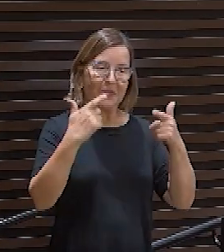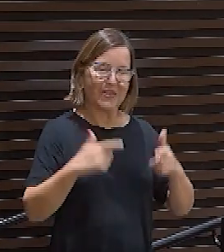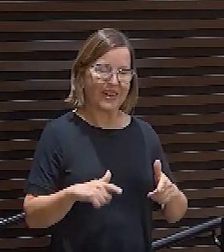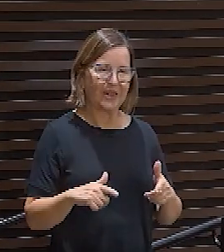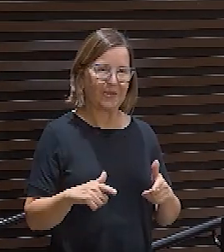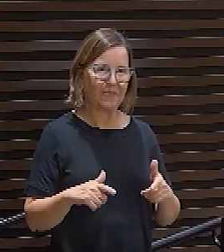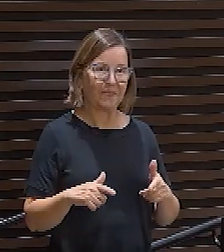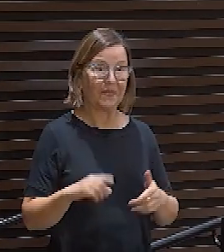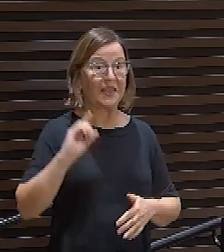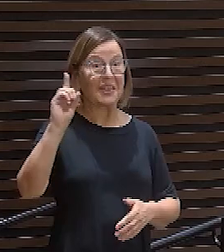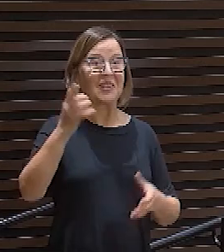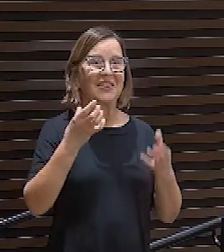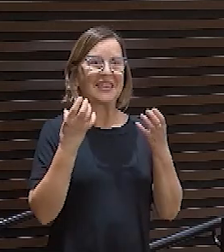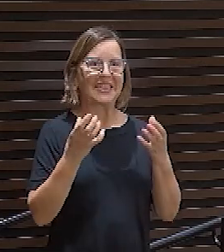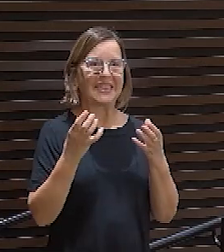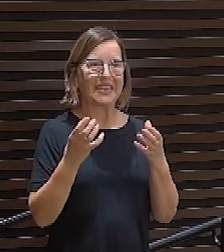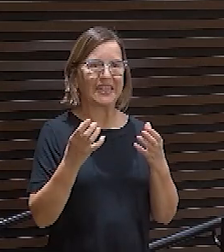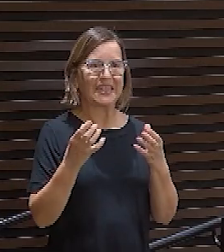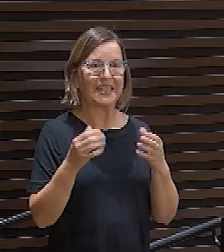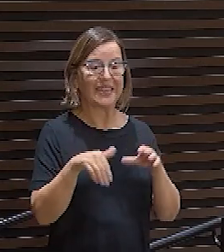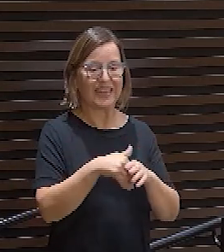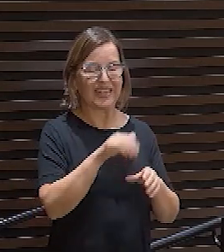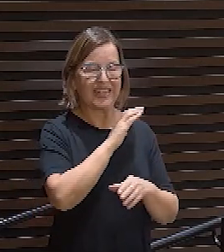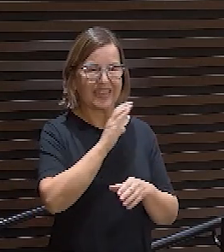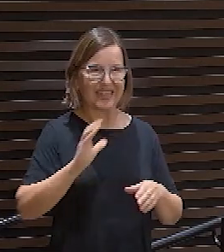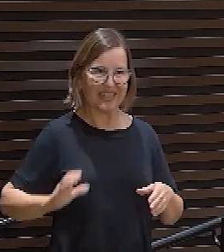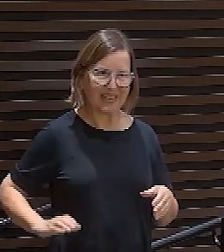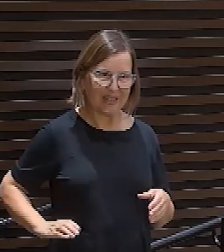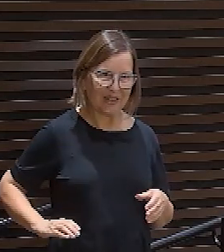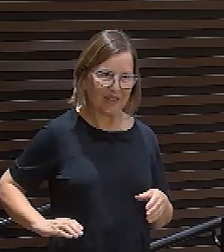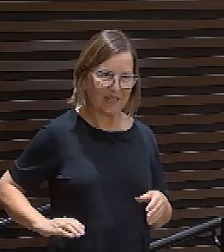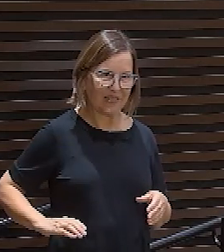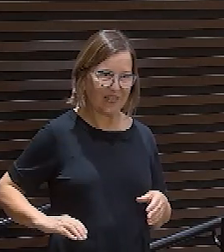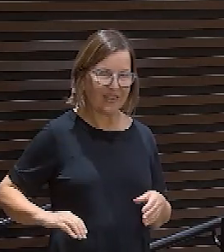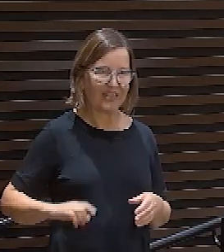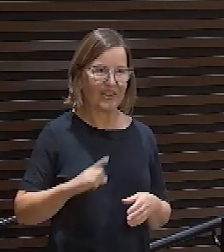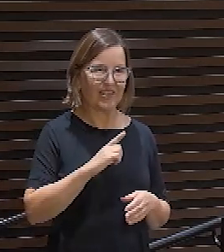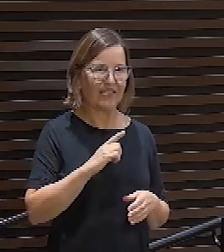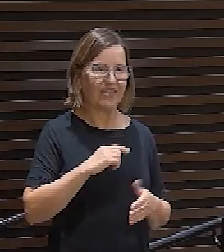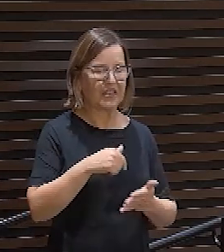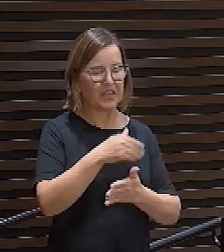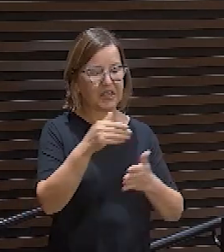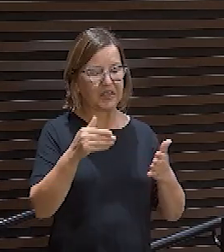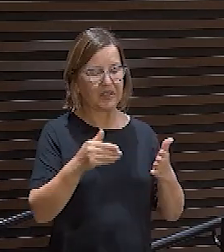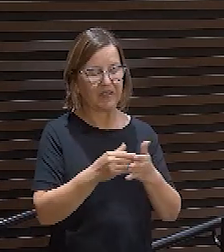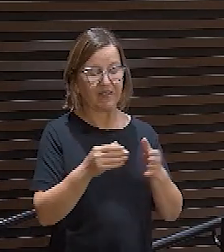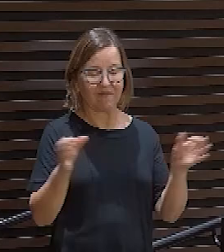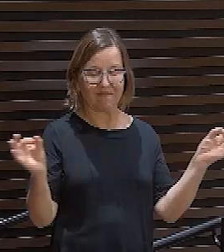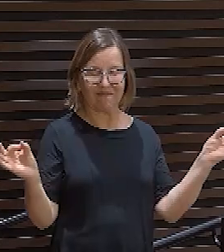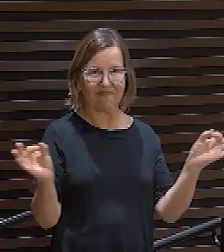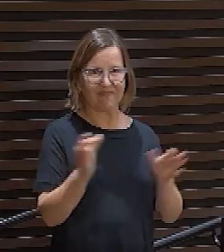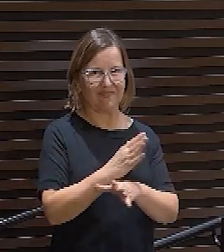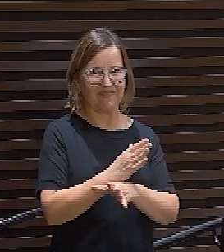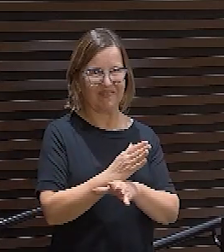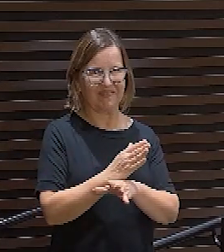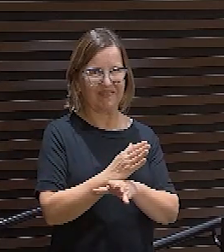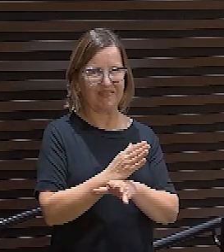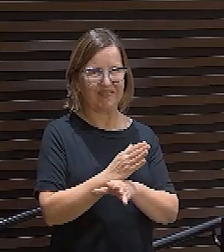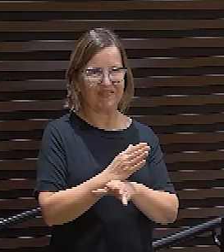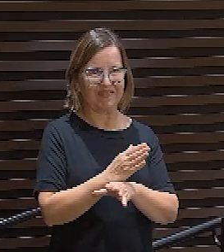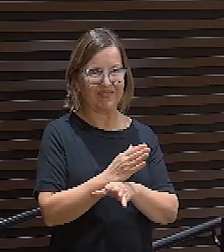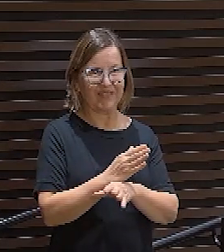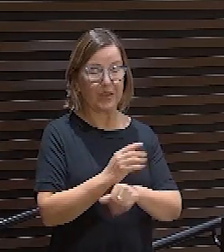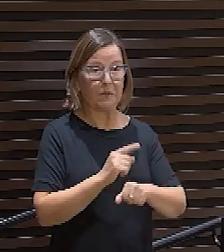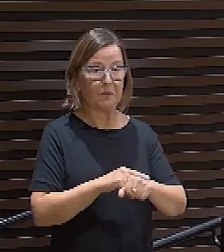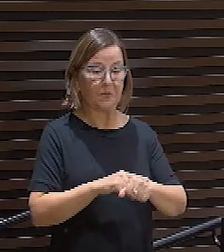Aprouve a Deus que nele, em Cristo, residisse toda a plenitude. Ao restaurar,